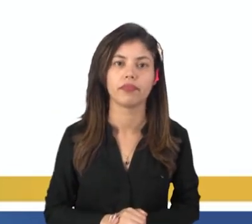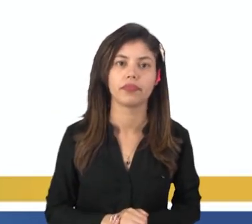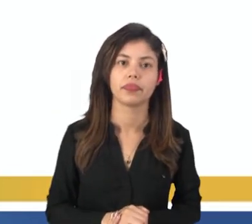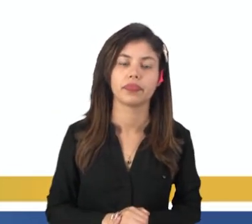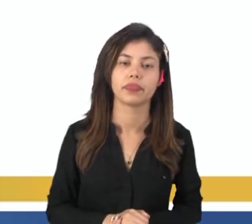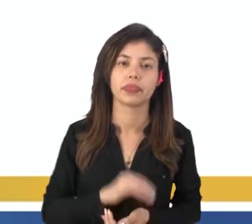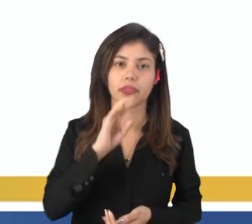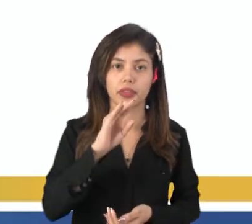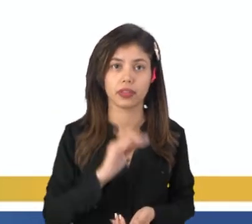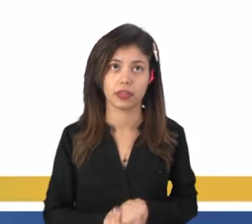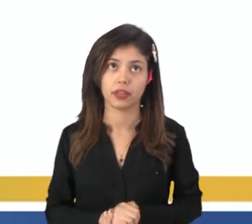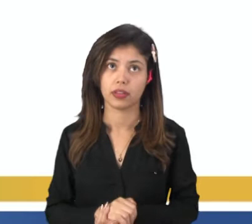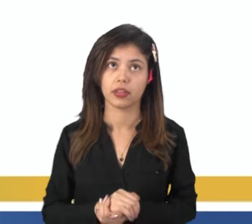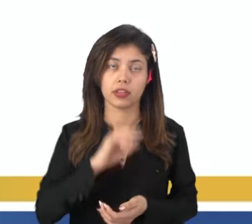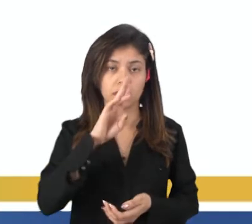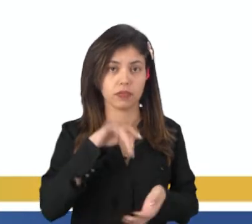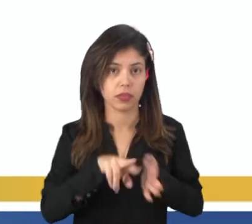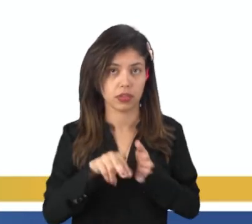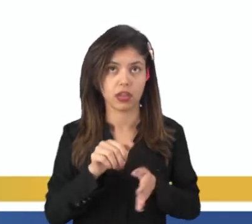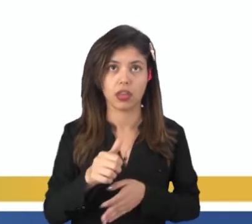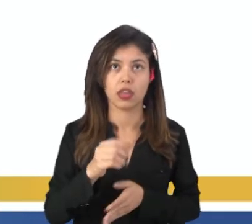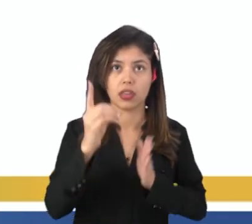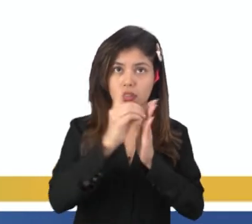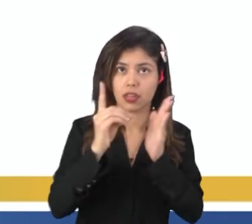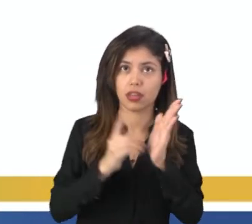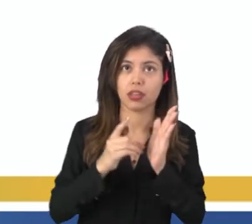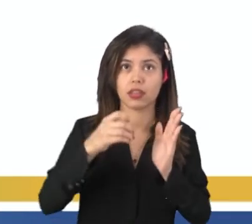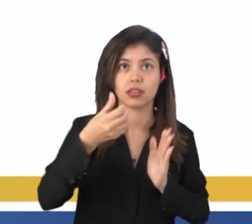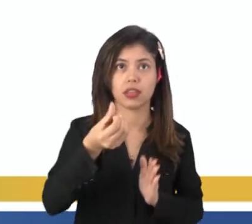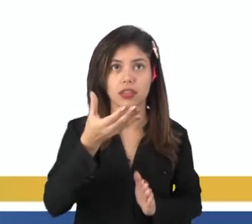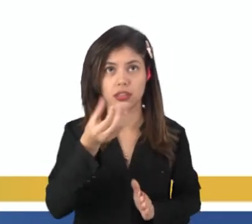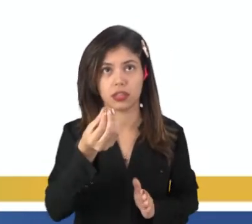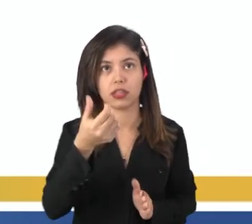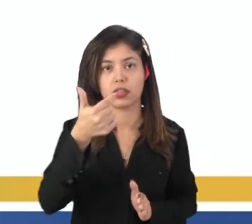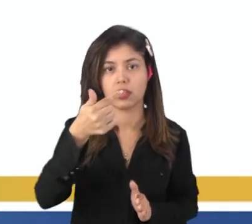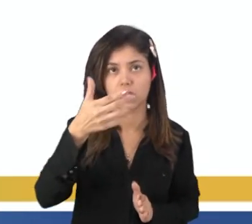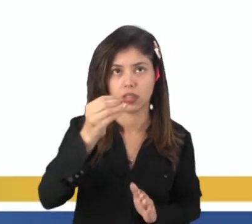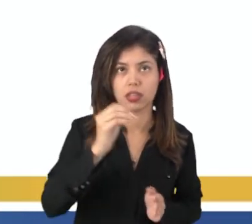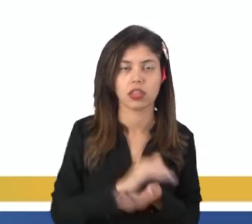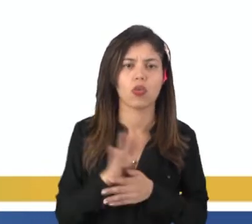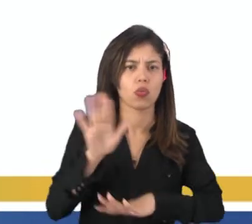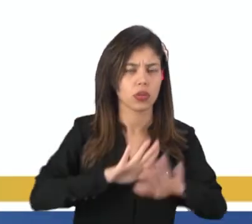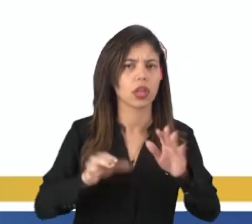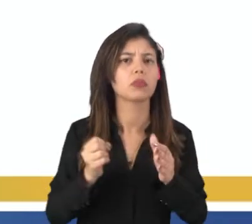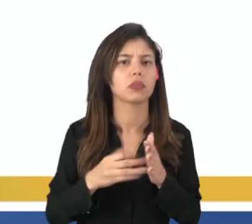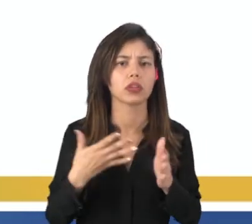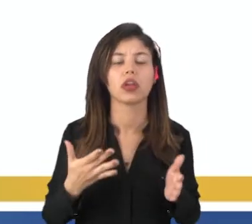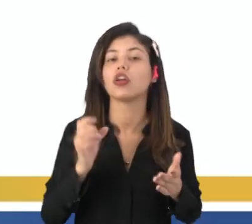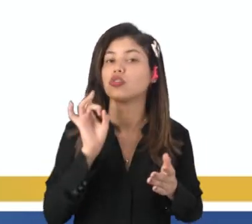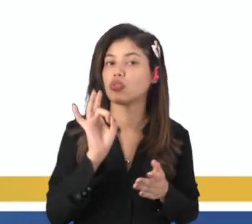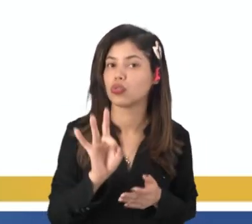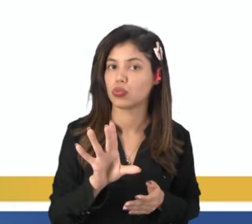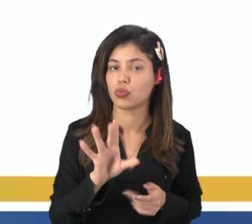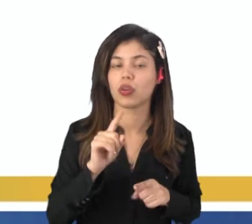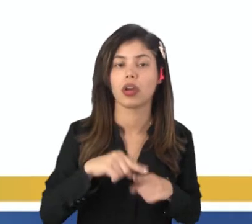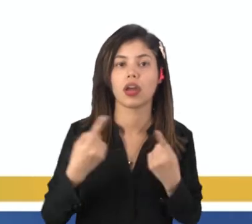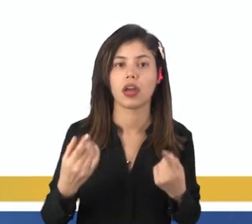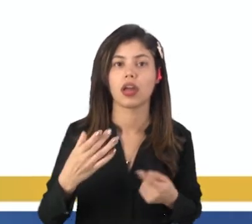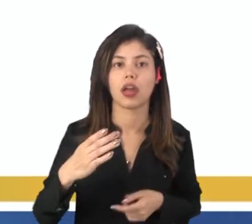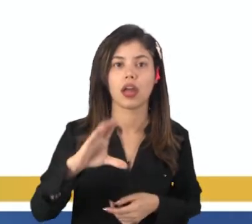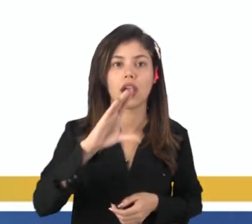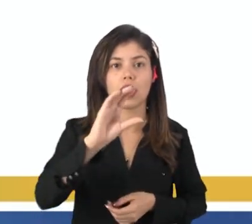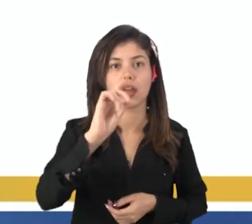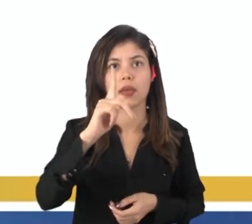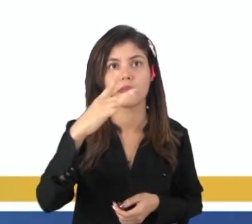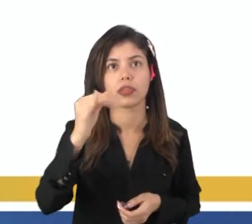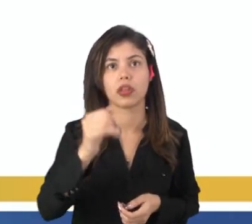bioma, até a década de 60, 70, ele era muito bem preservado, tá? Mas, a partir do momento que a capital do Brasil